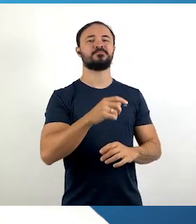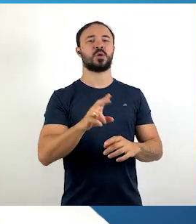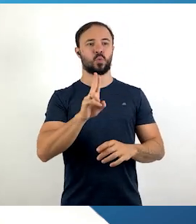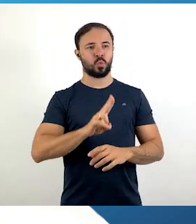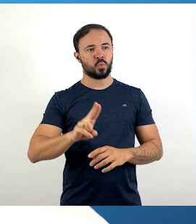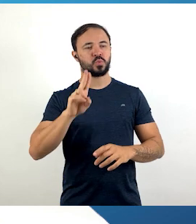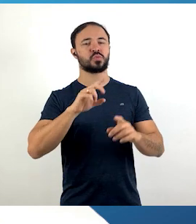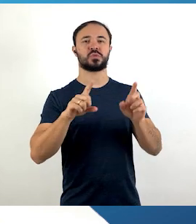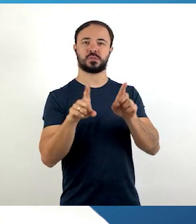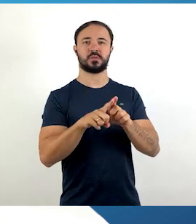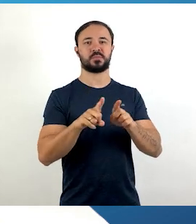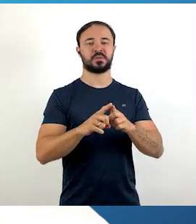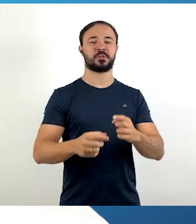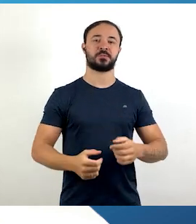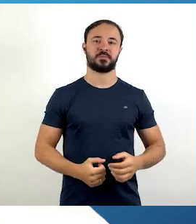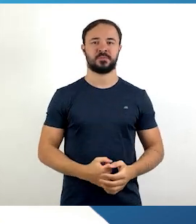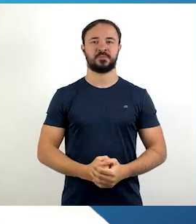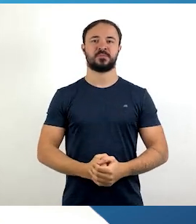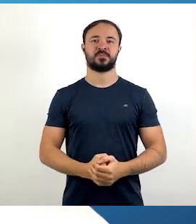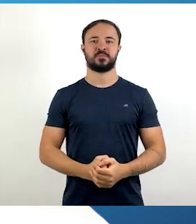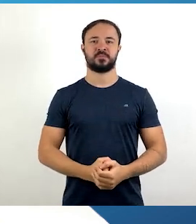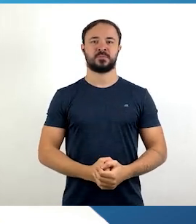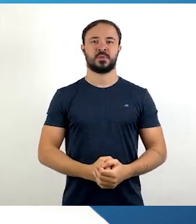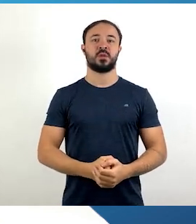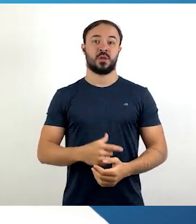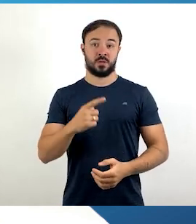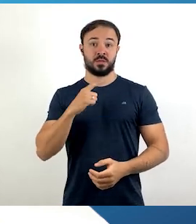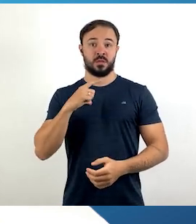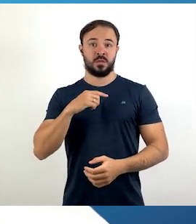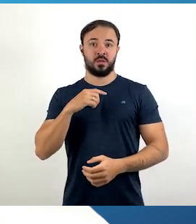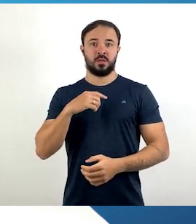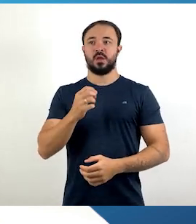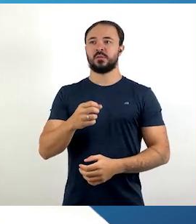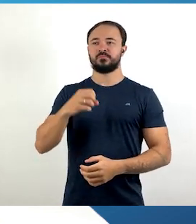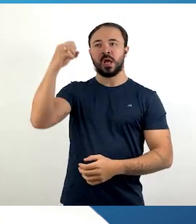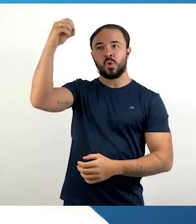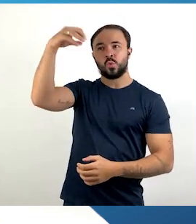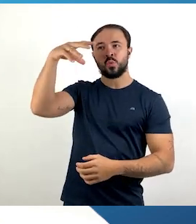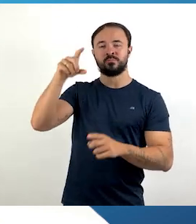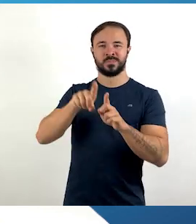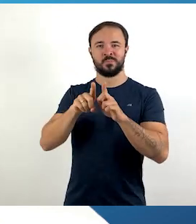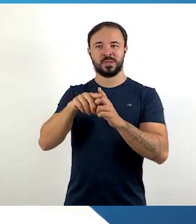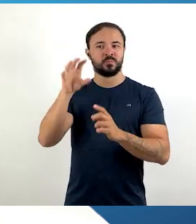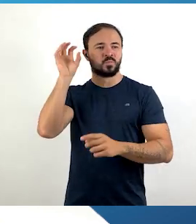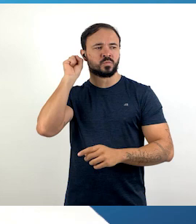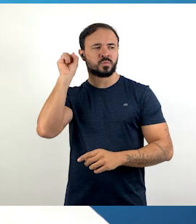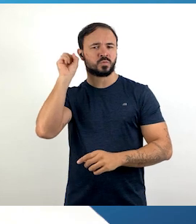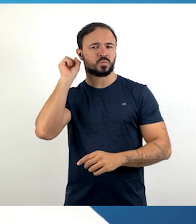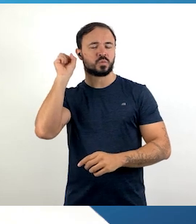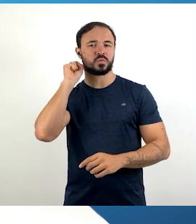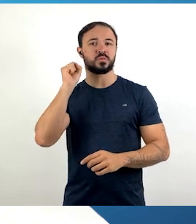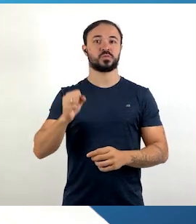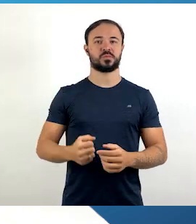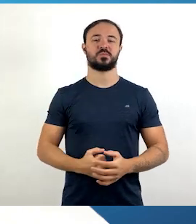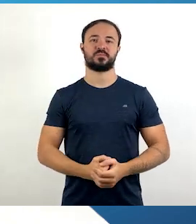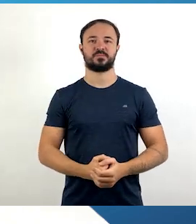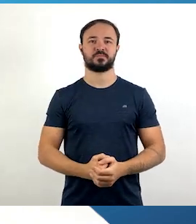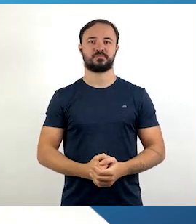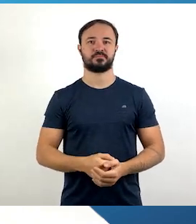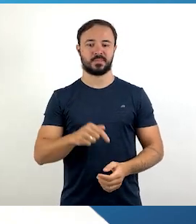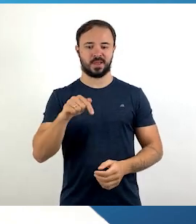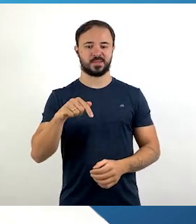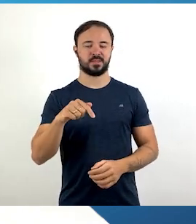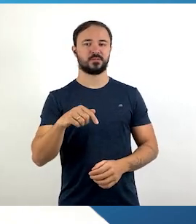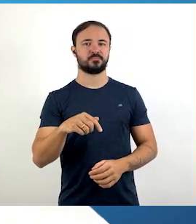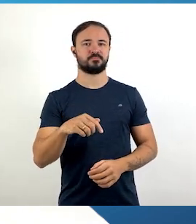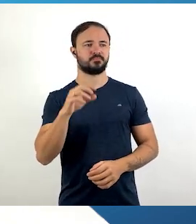funcionar tanto a parte luminosa quanto a parte sonora através desse buzzer. Ele vai emitir